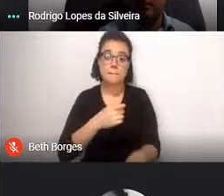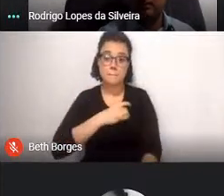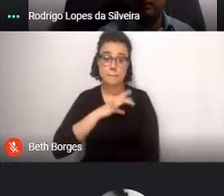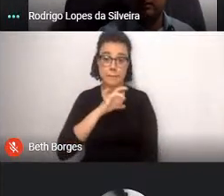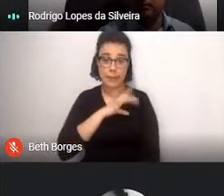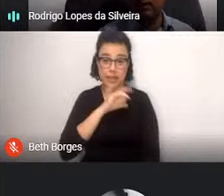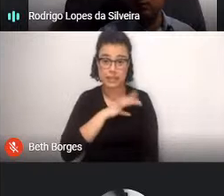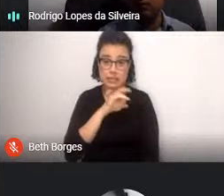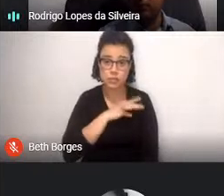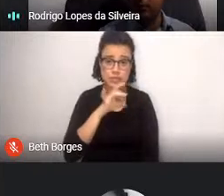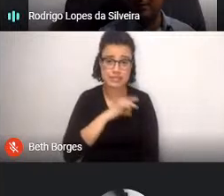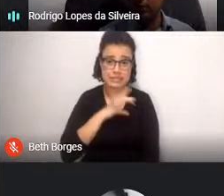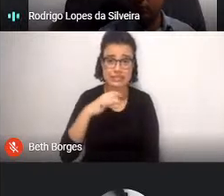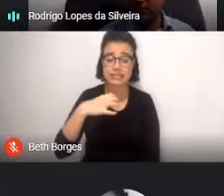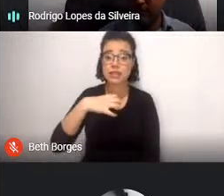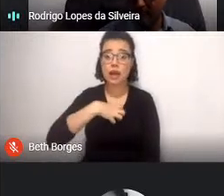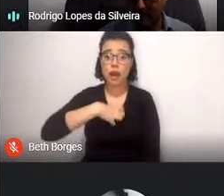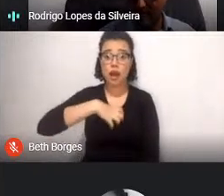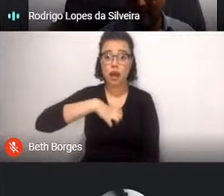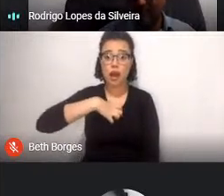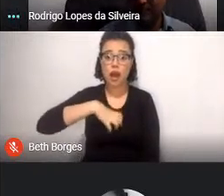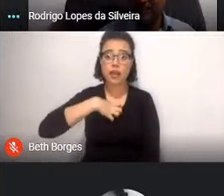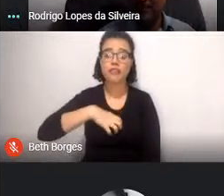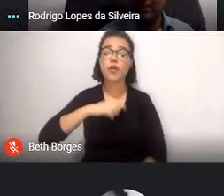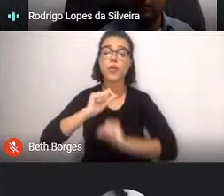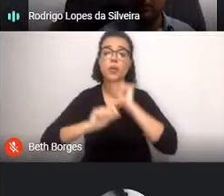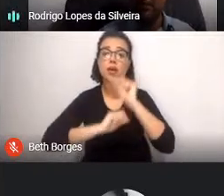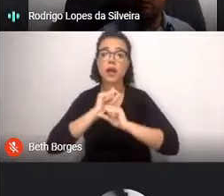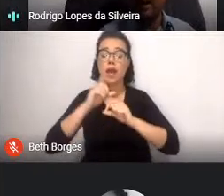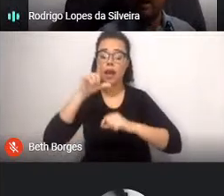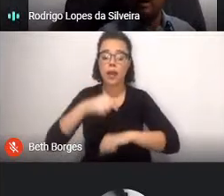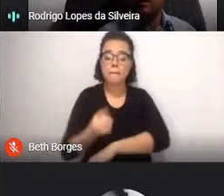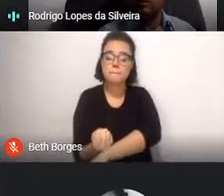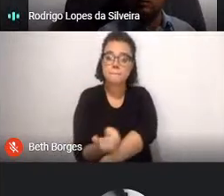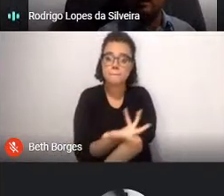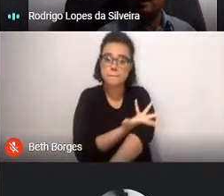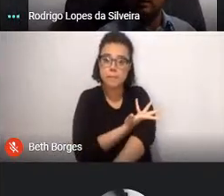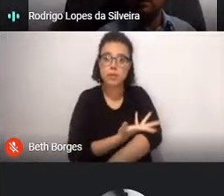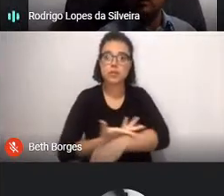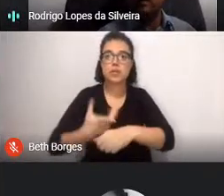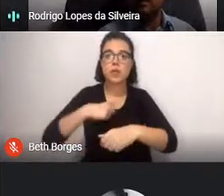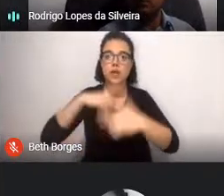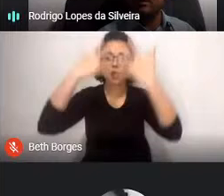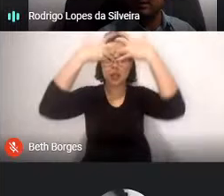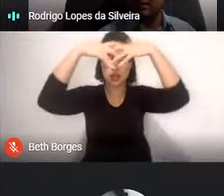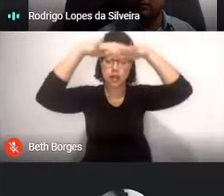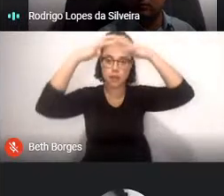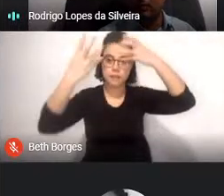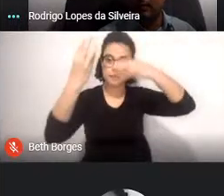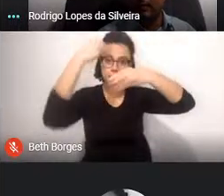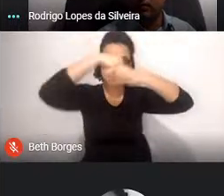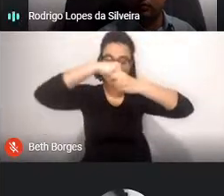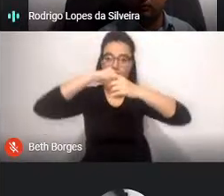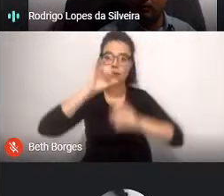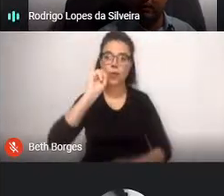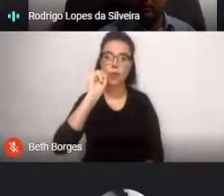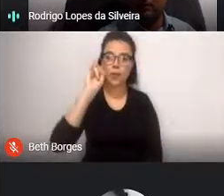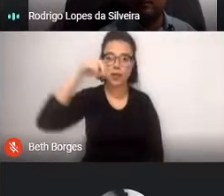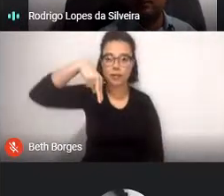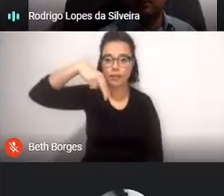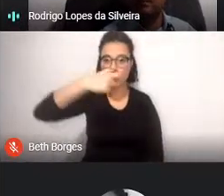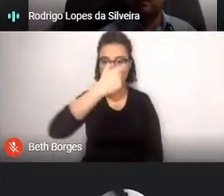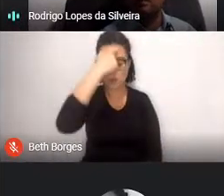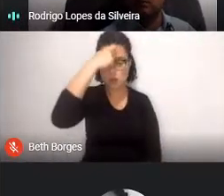medo, são emoções não conscientes. Então, terminam barrando, terminam sabotando, em alguns